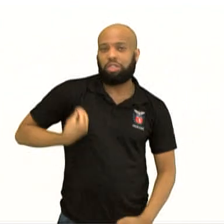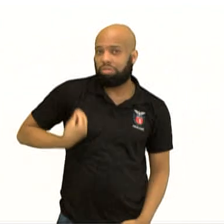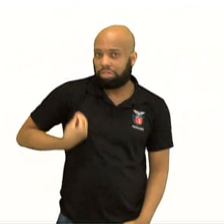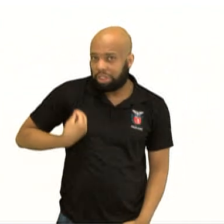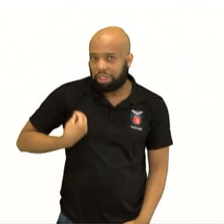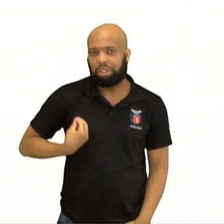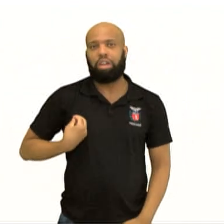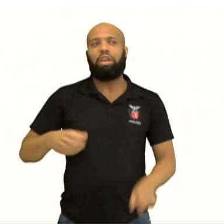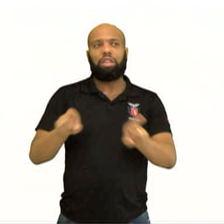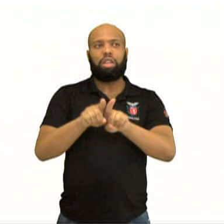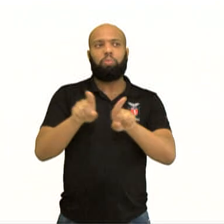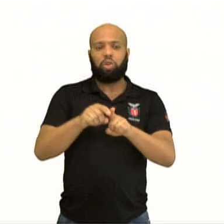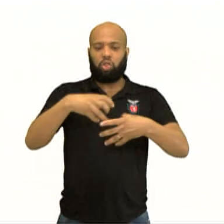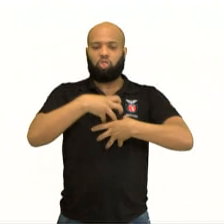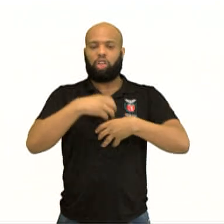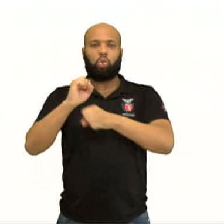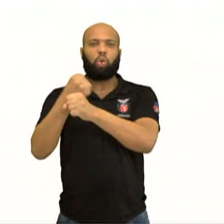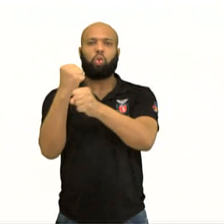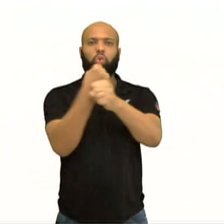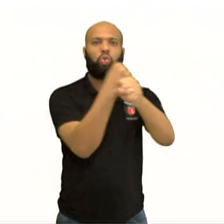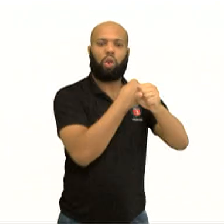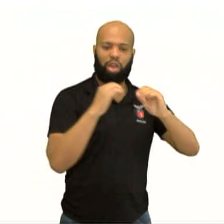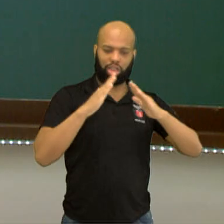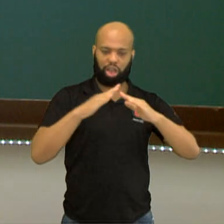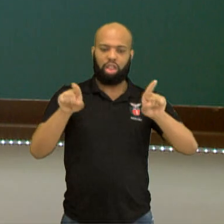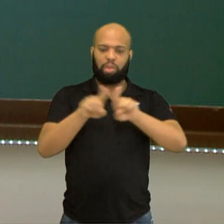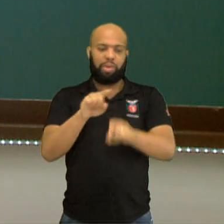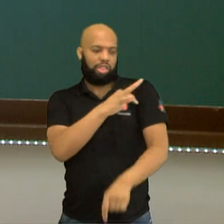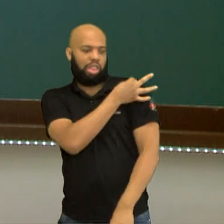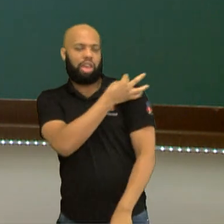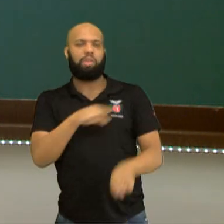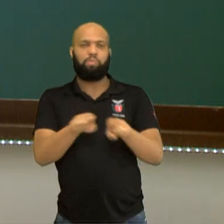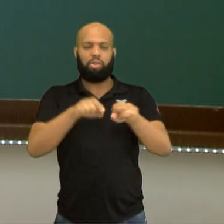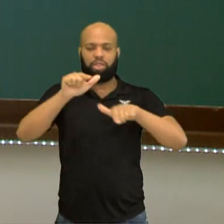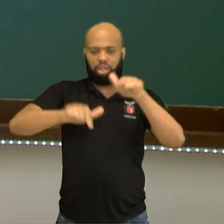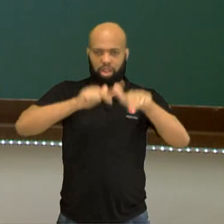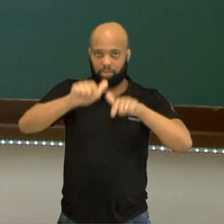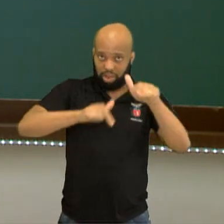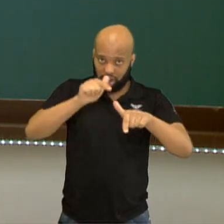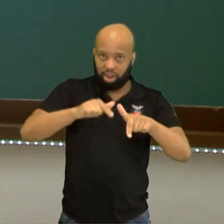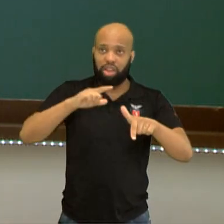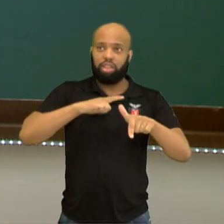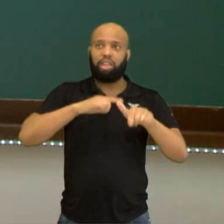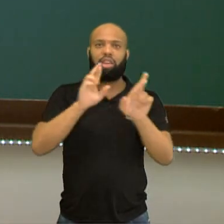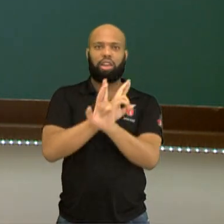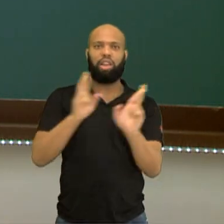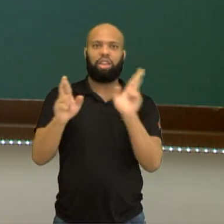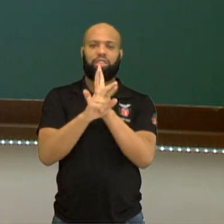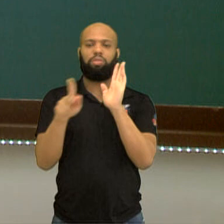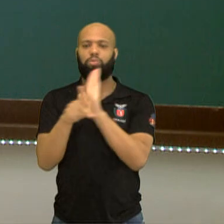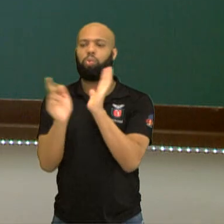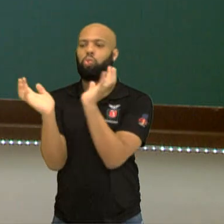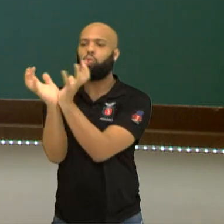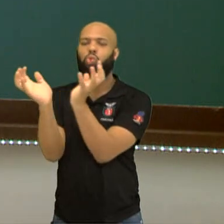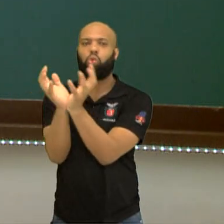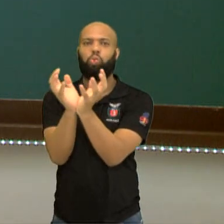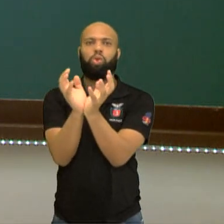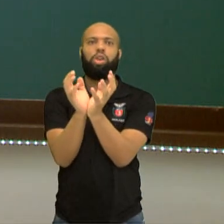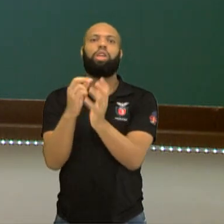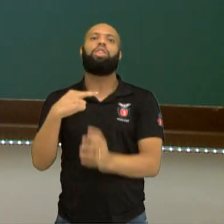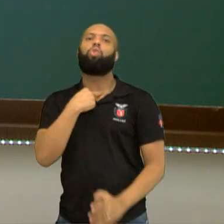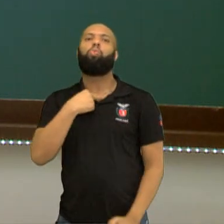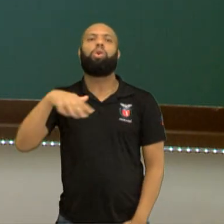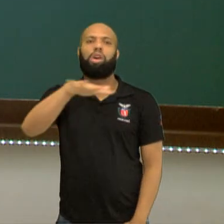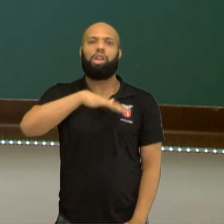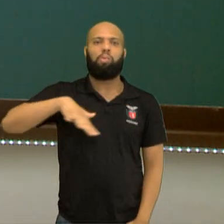de viver, no modo de construir as casas, nas técnicas de trabalho que estão ligadas aos grupos que ocuparam cada